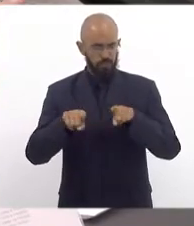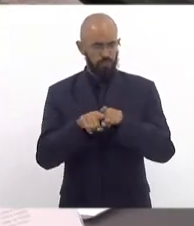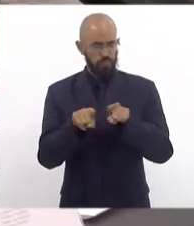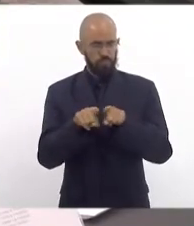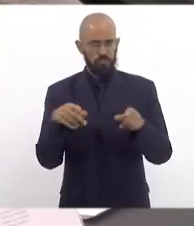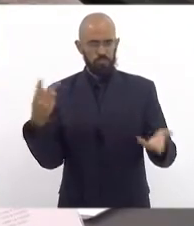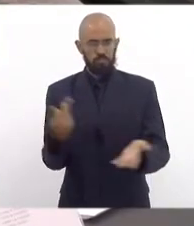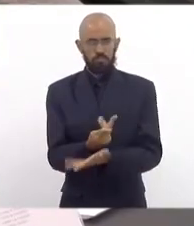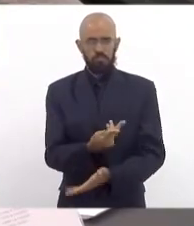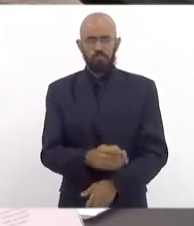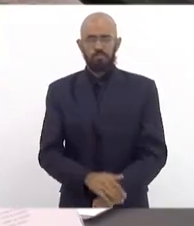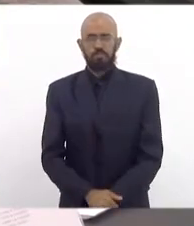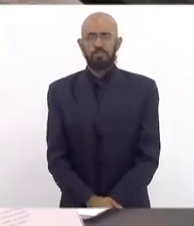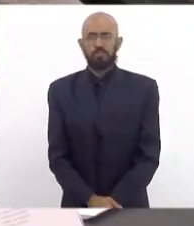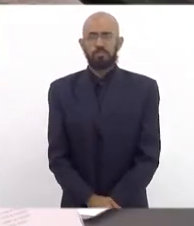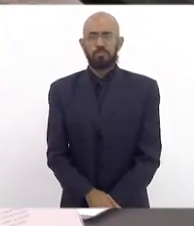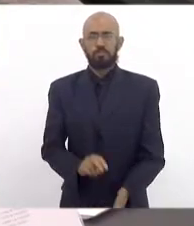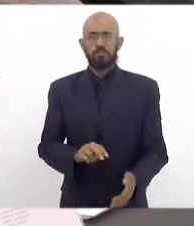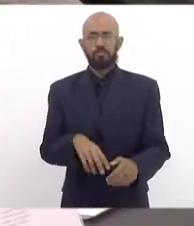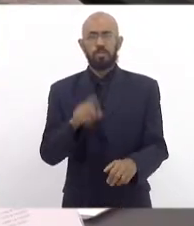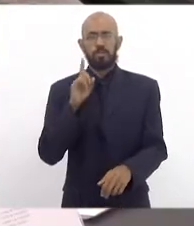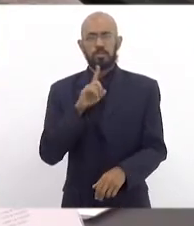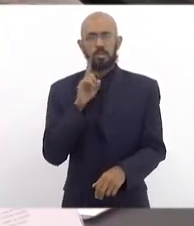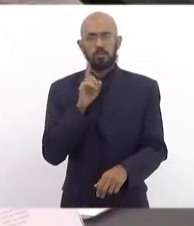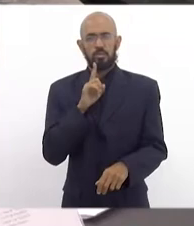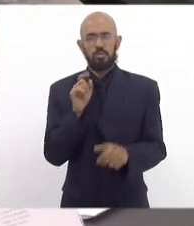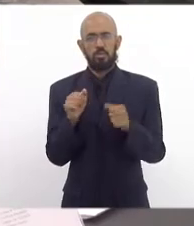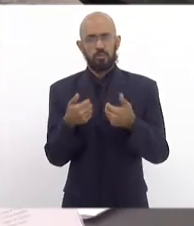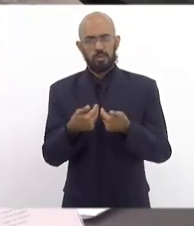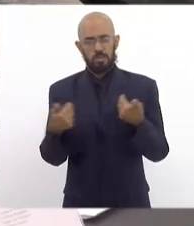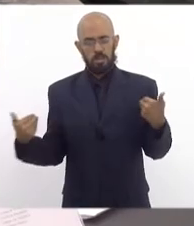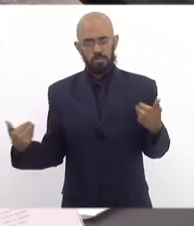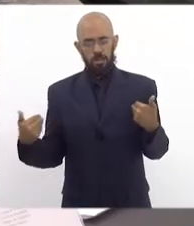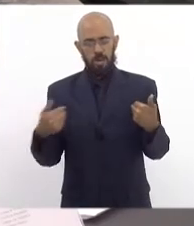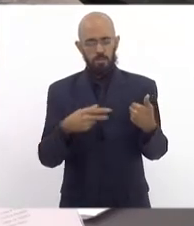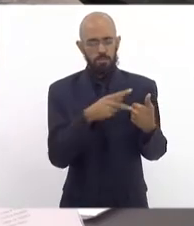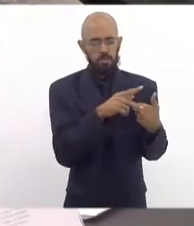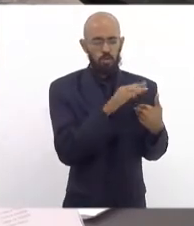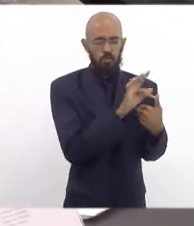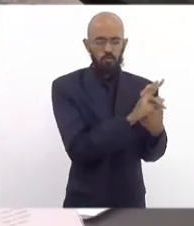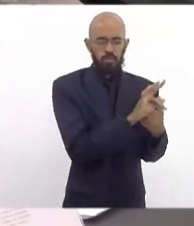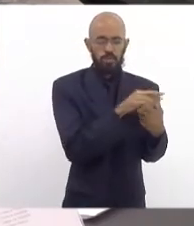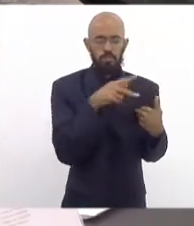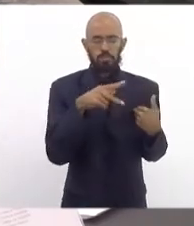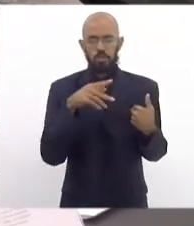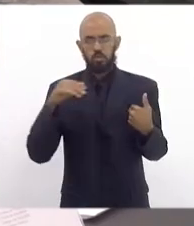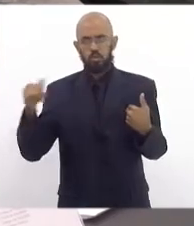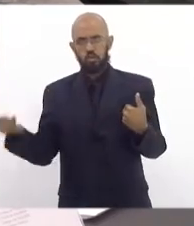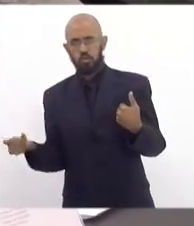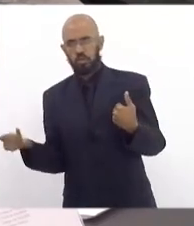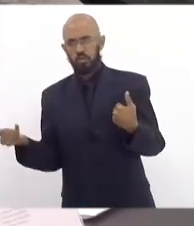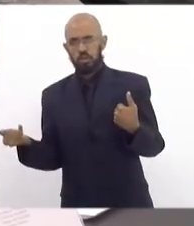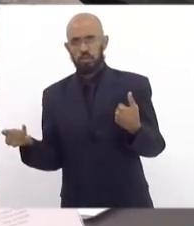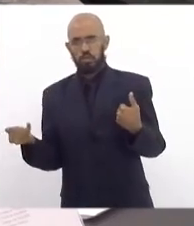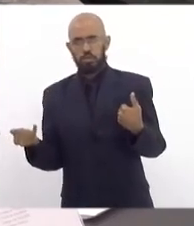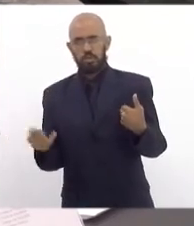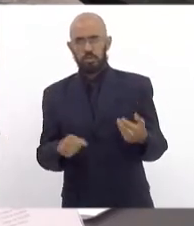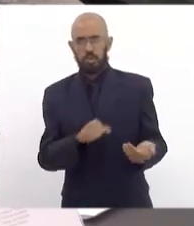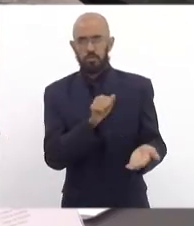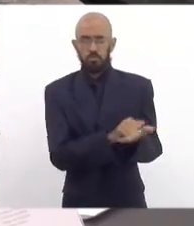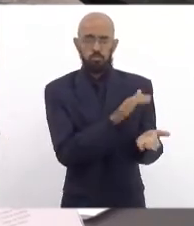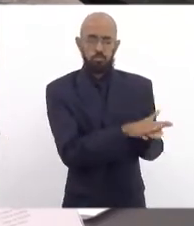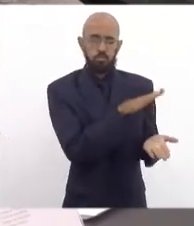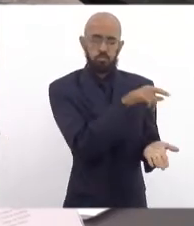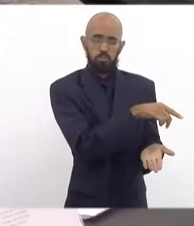acontecer ou seja nos Estados Unidos vocês e para a pessoa física da pessoa jurídica punha a pessoa física mas não pule a pessoa